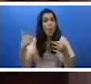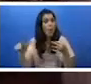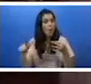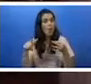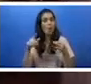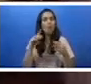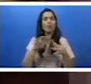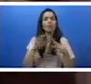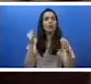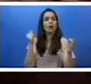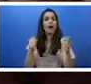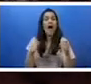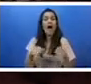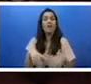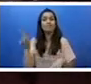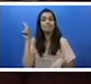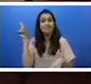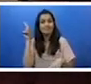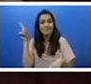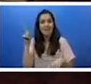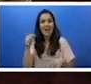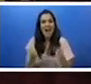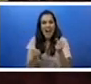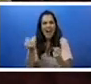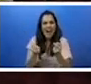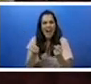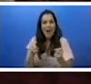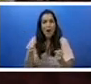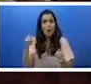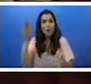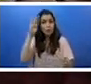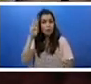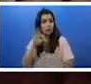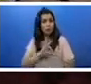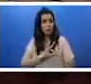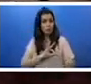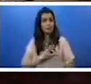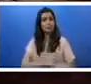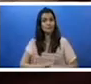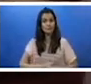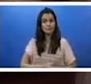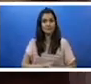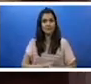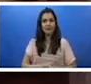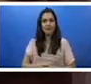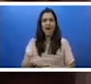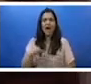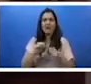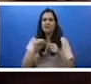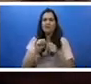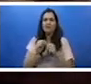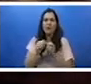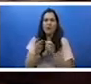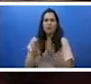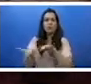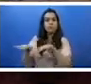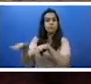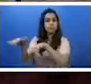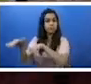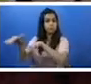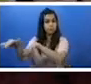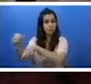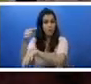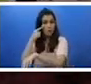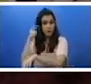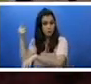e um carro de polícia. Percebam que eles começaram aqui, ó, e eles fizeram um trajeto,